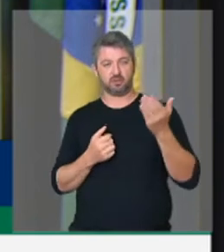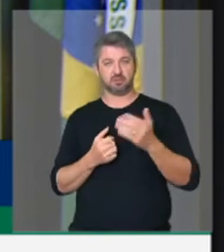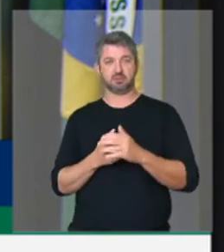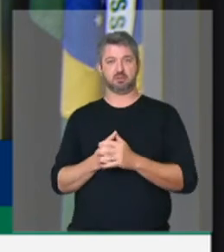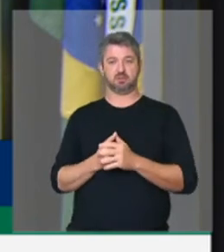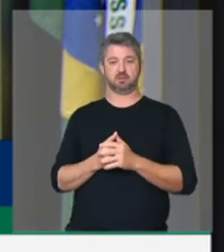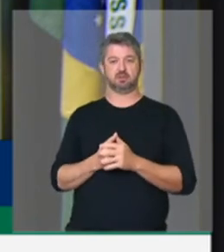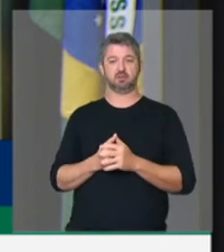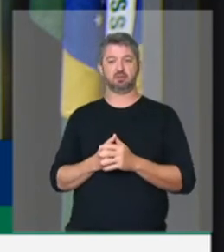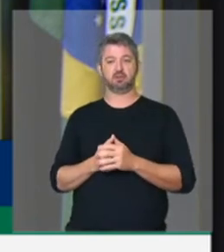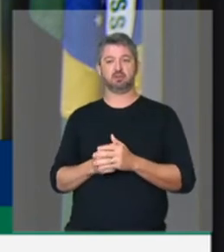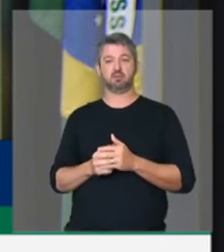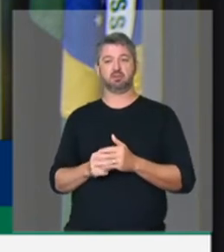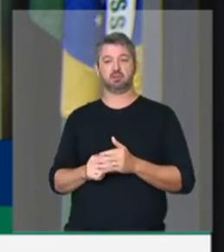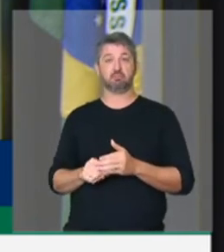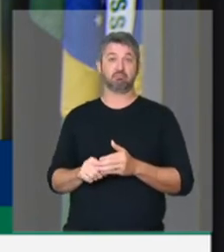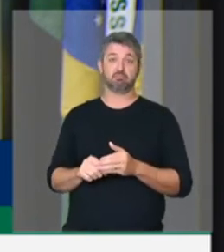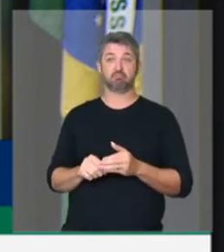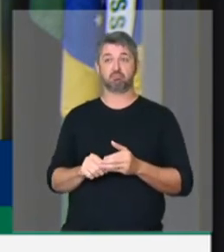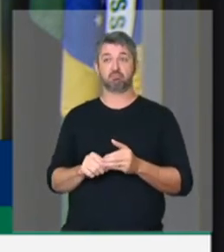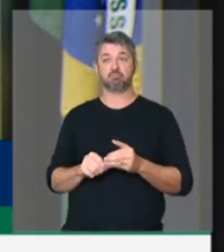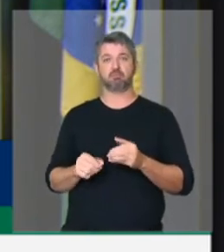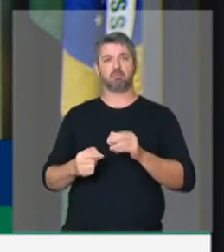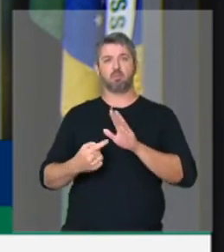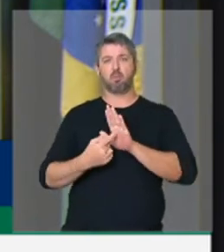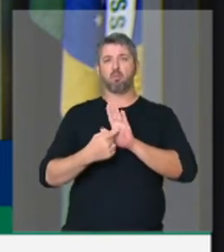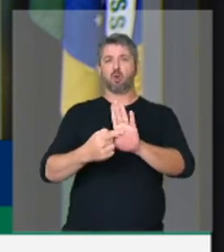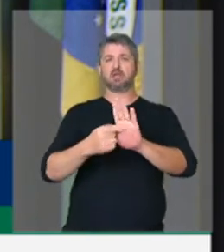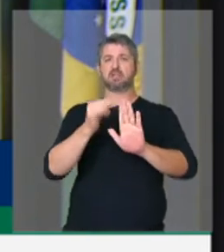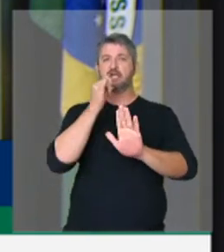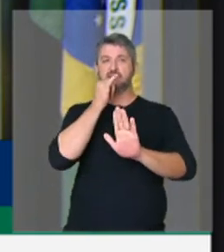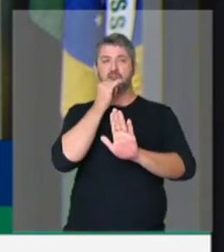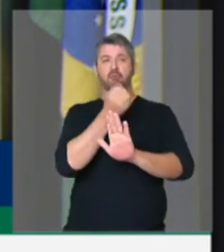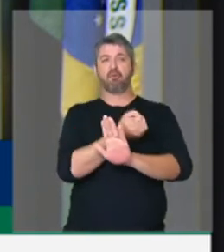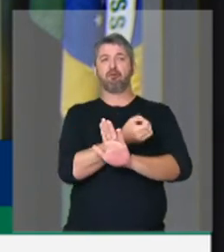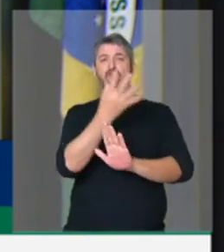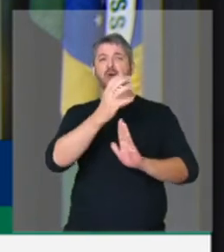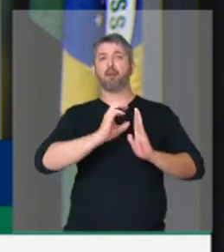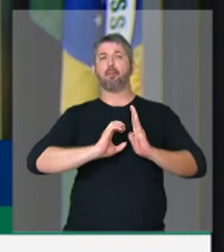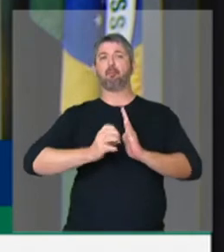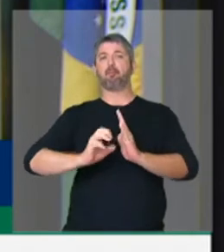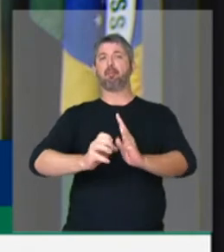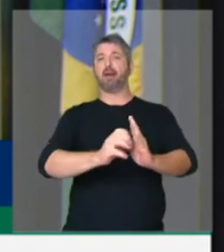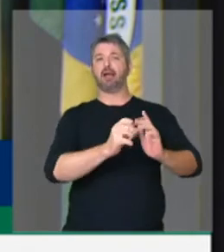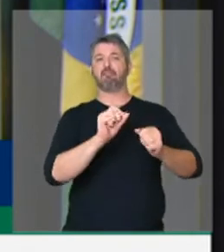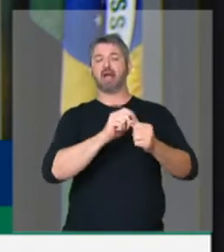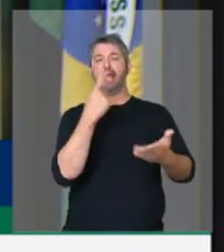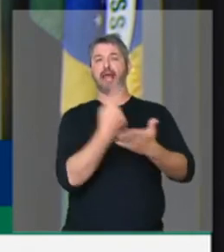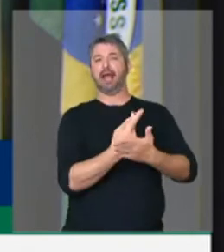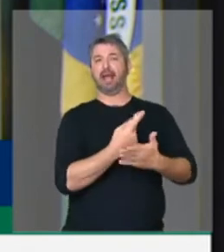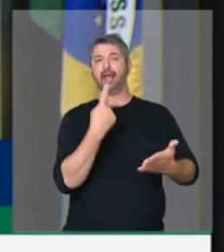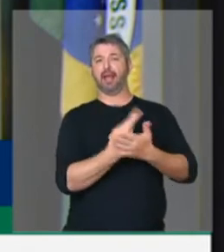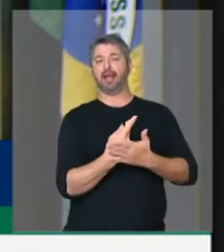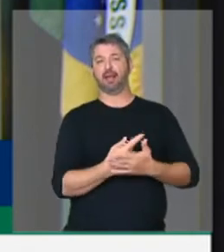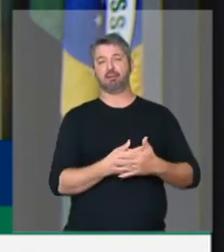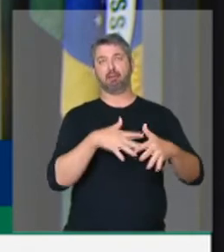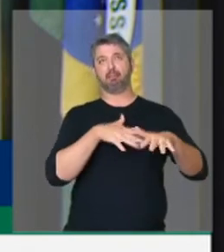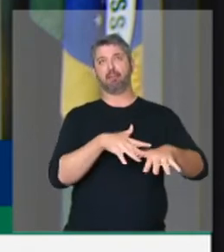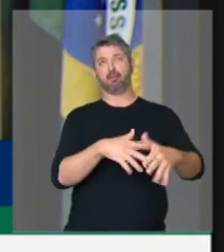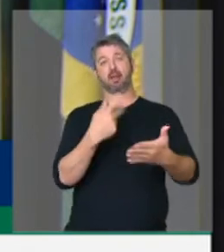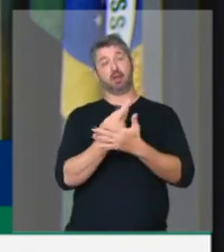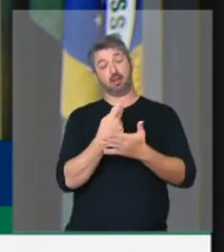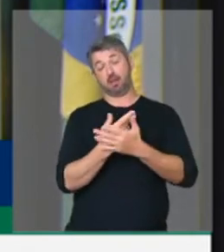possamos fazer e dar o exemplo para tantos partidos que fazem errado, que se manifestam